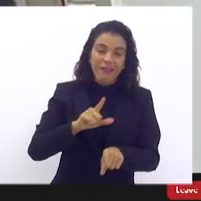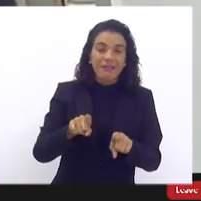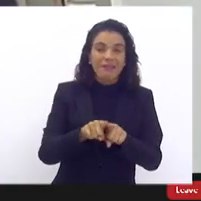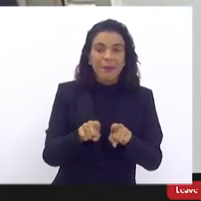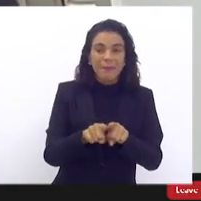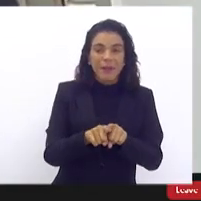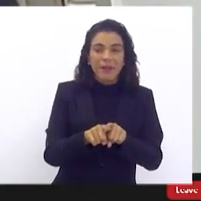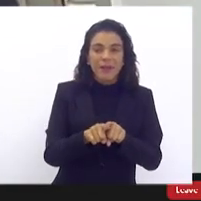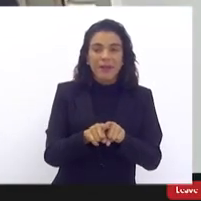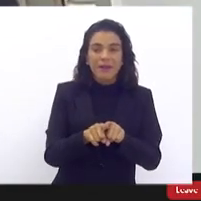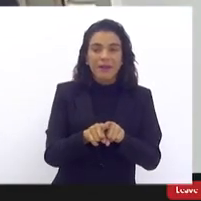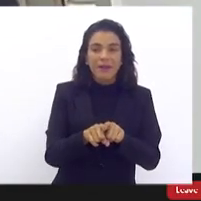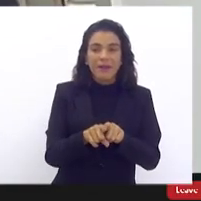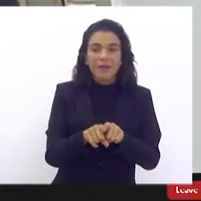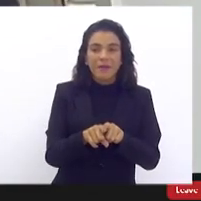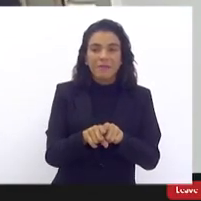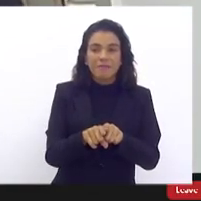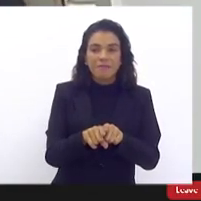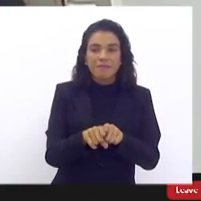caso,